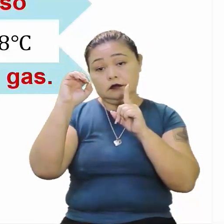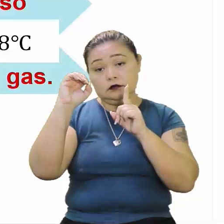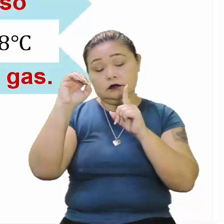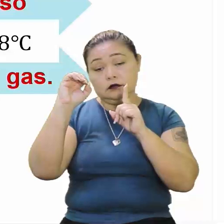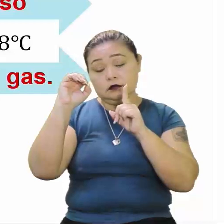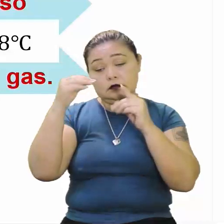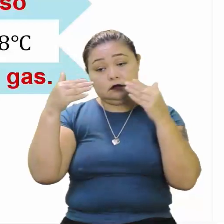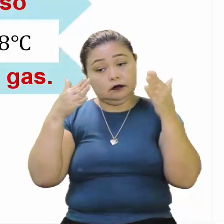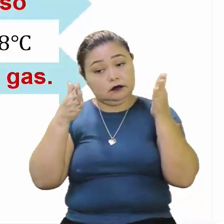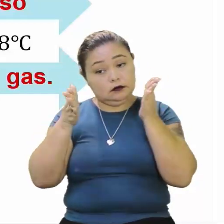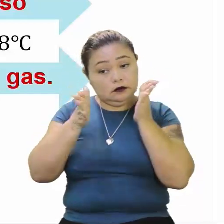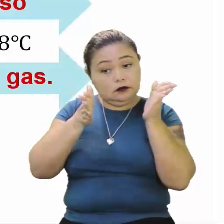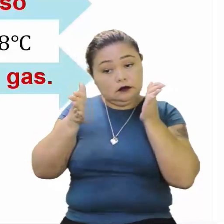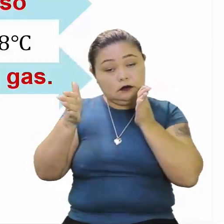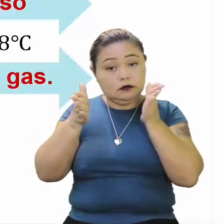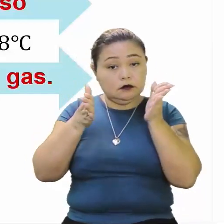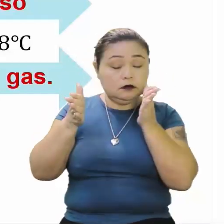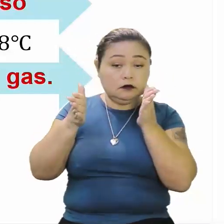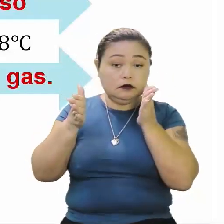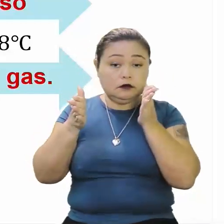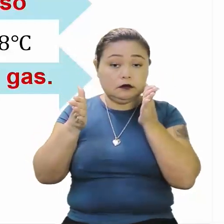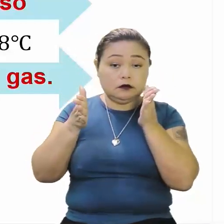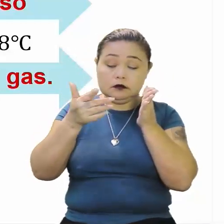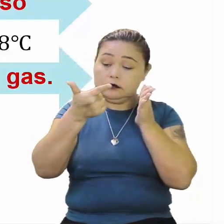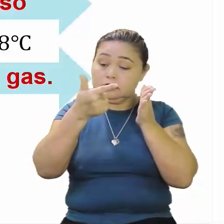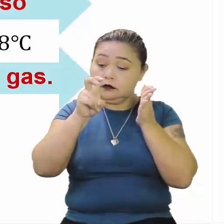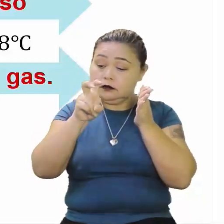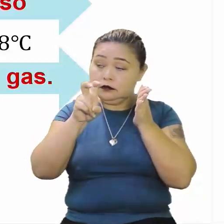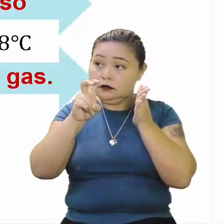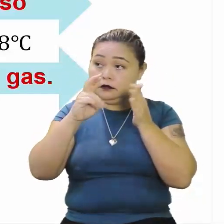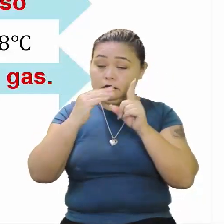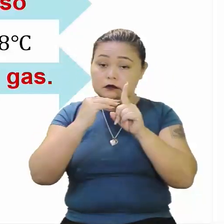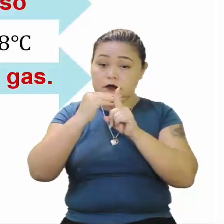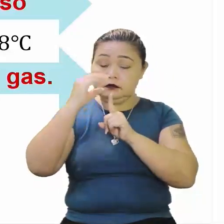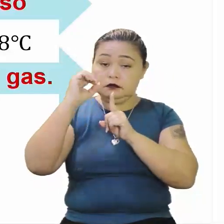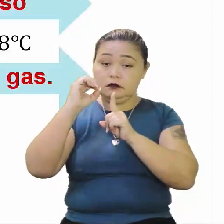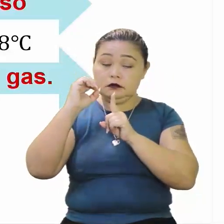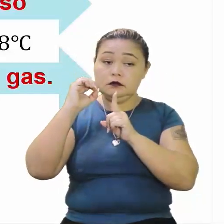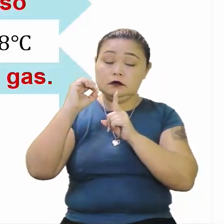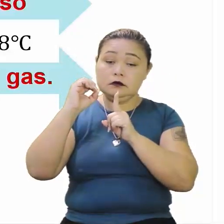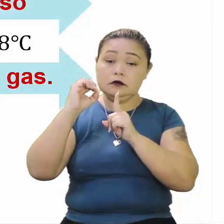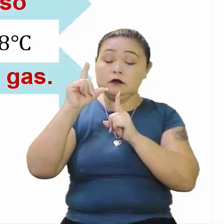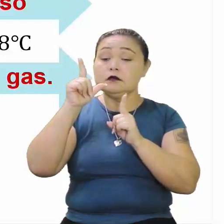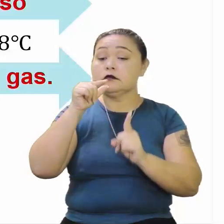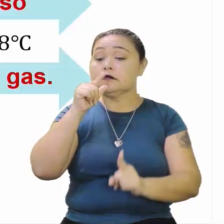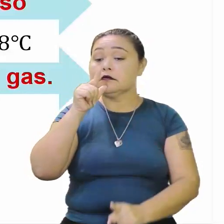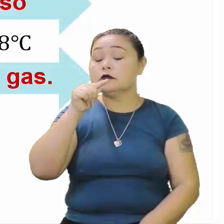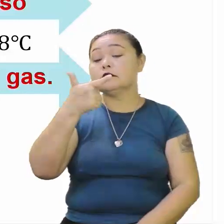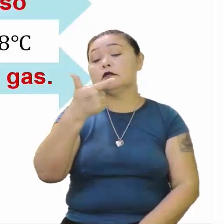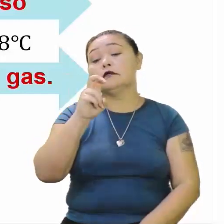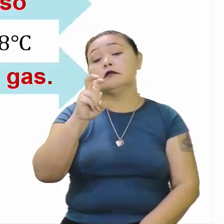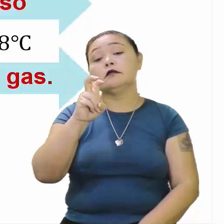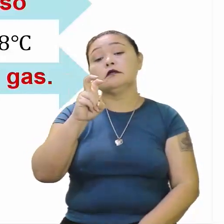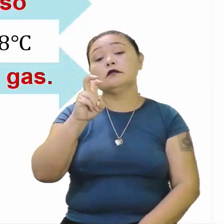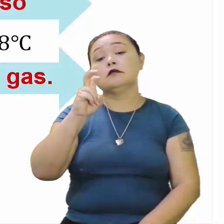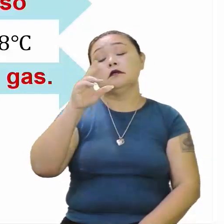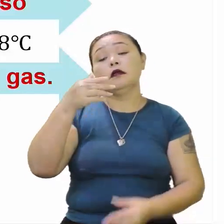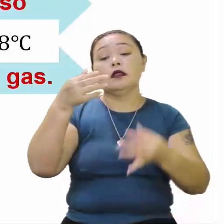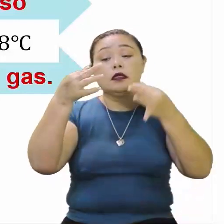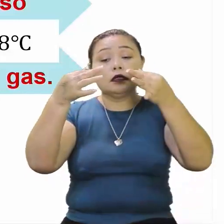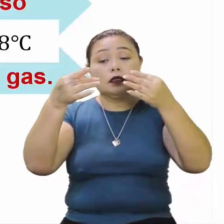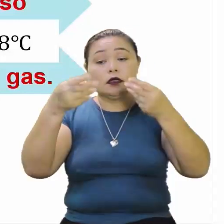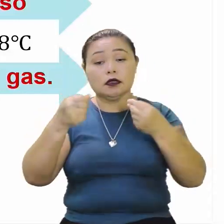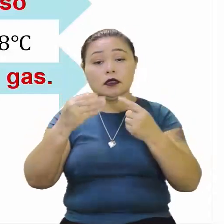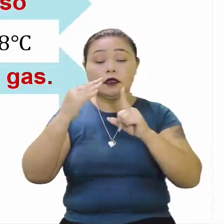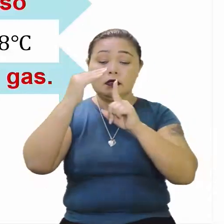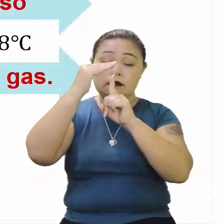eu tivesse 25 graus. Com certeza, a água a 25 graus está no estado líquido, porque abaixo